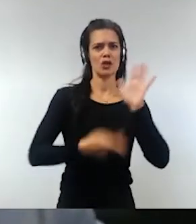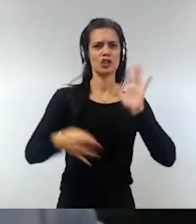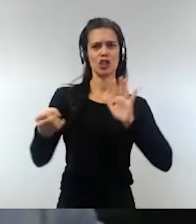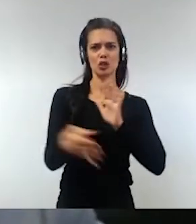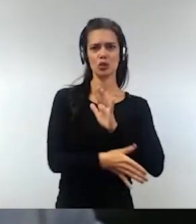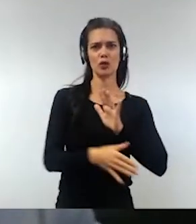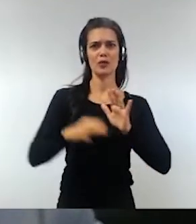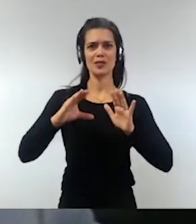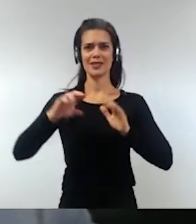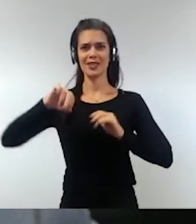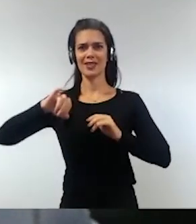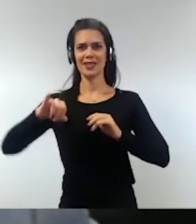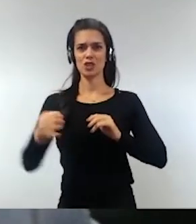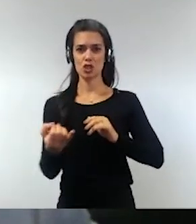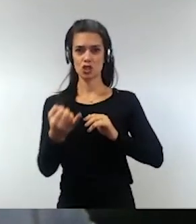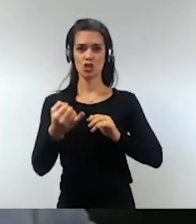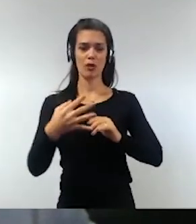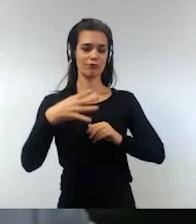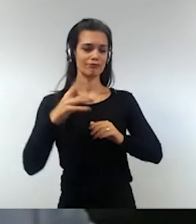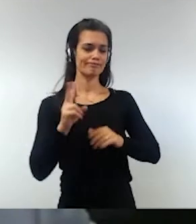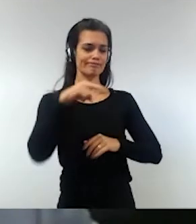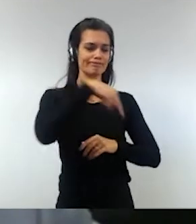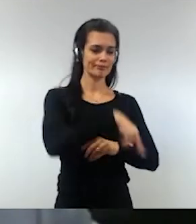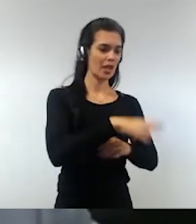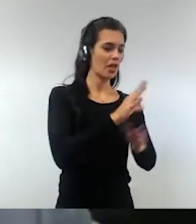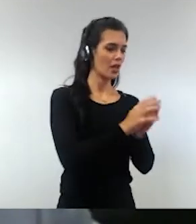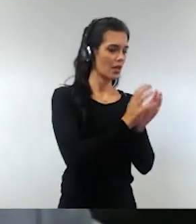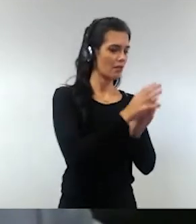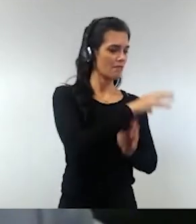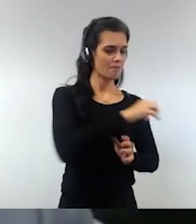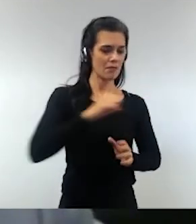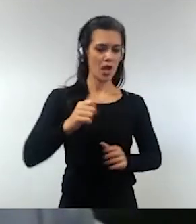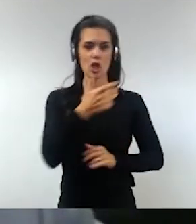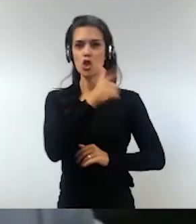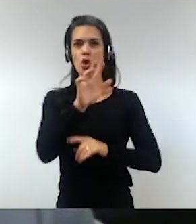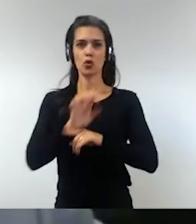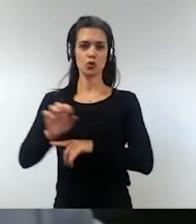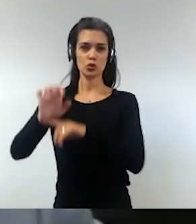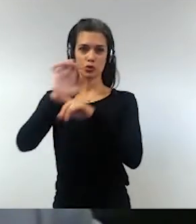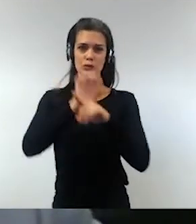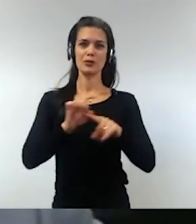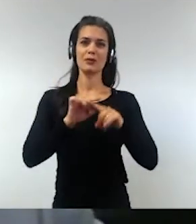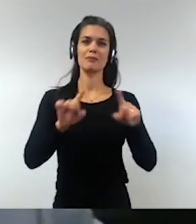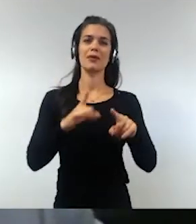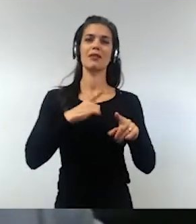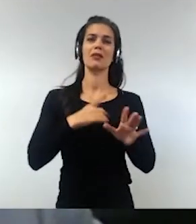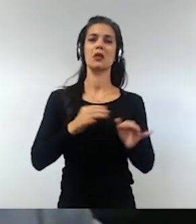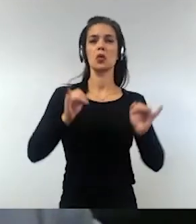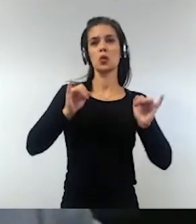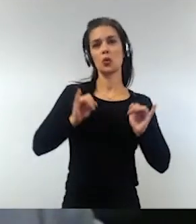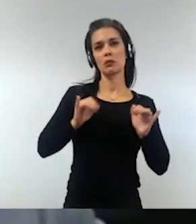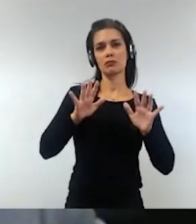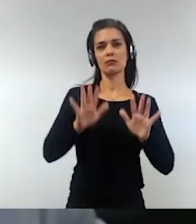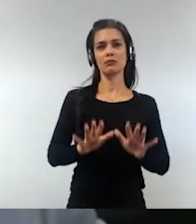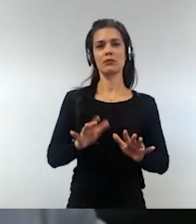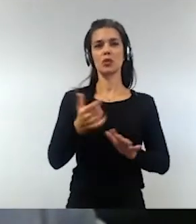para pegar essa prática e levar para outros estados. Mas aí houve uma acomodação, não se